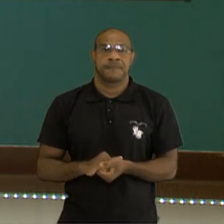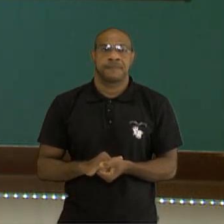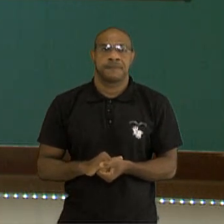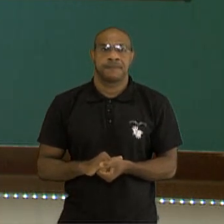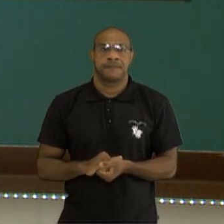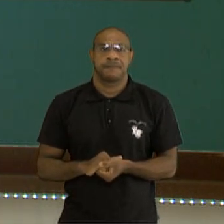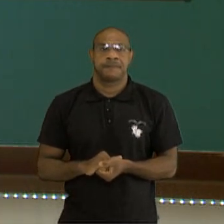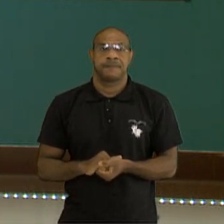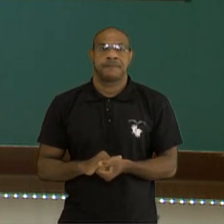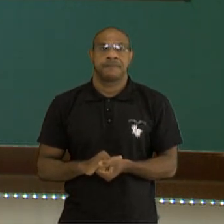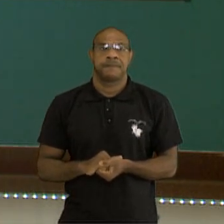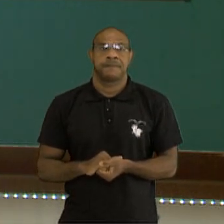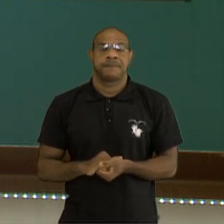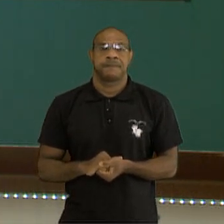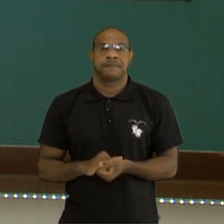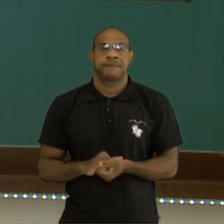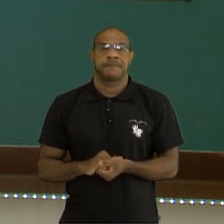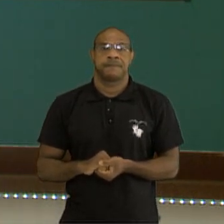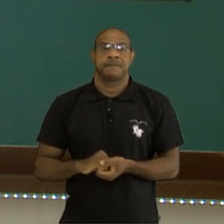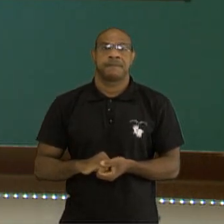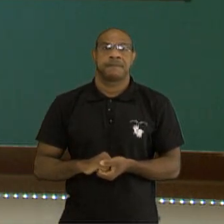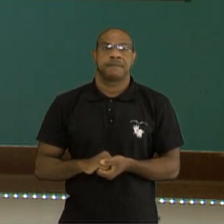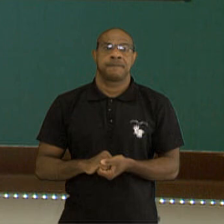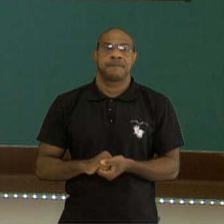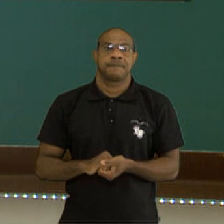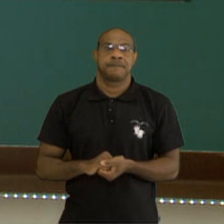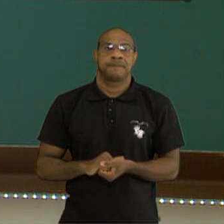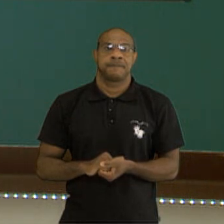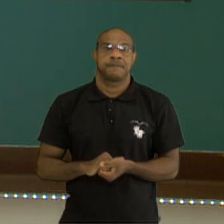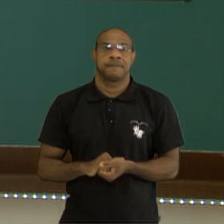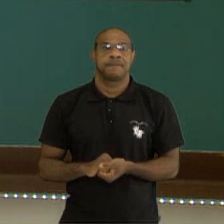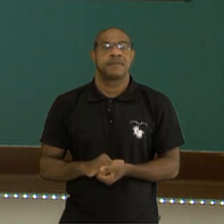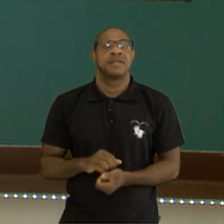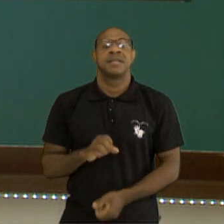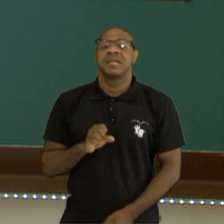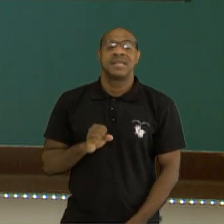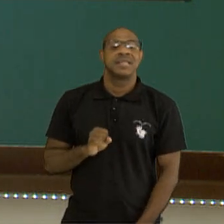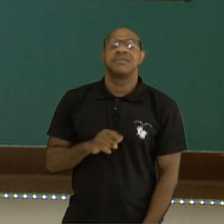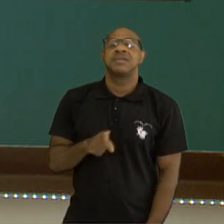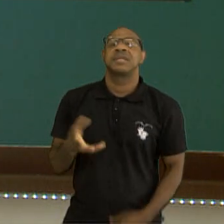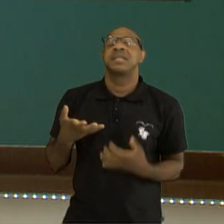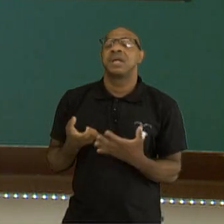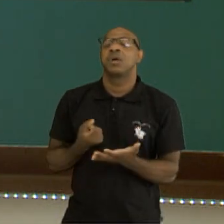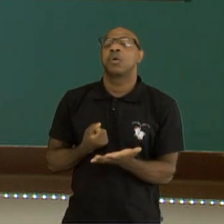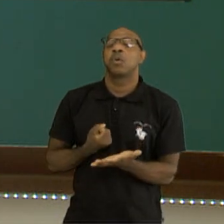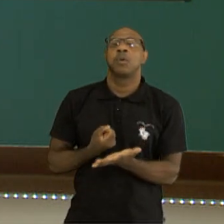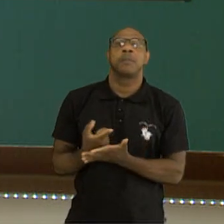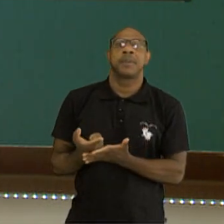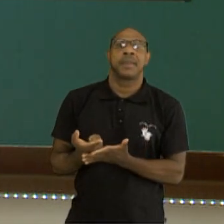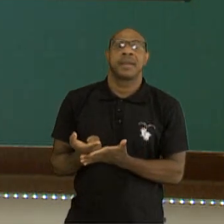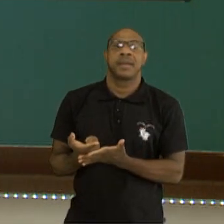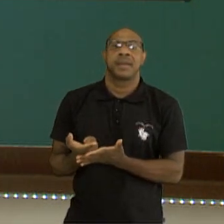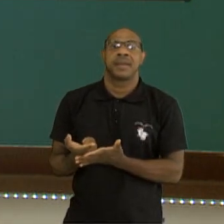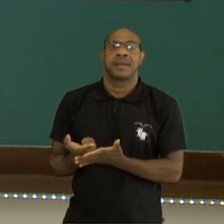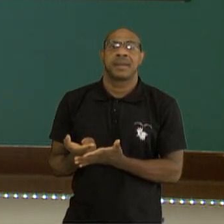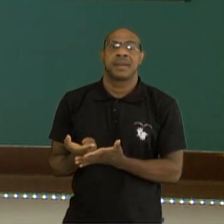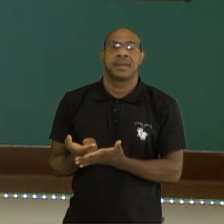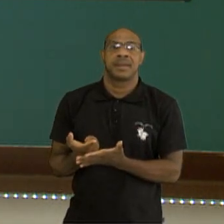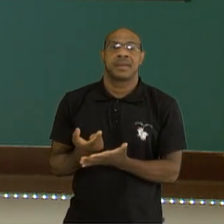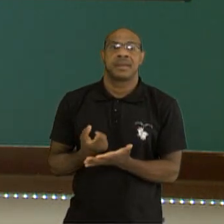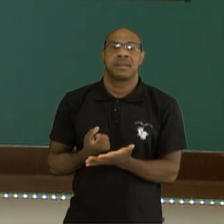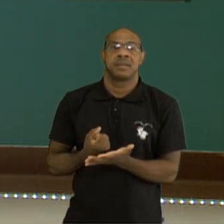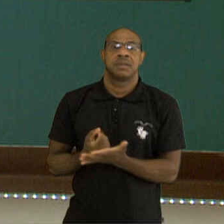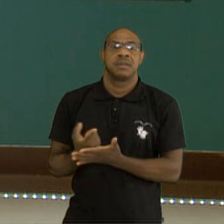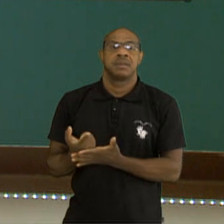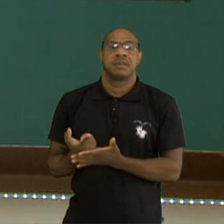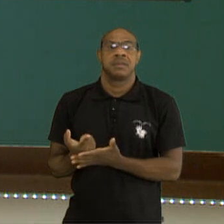a present, what would you look for? Se você quisesse comprar para o seu pai um presente,